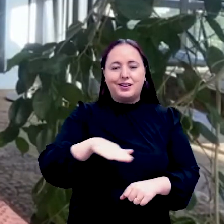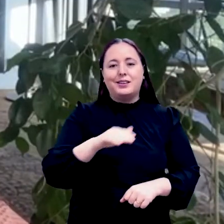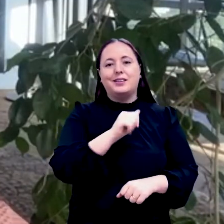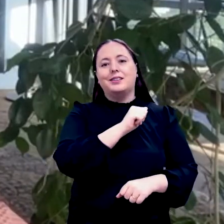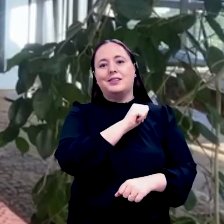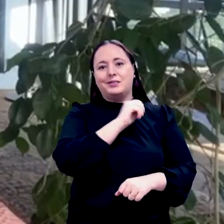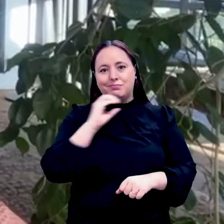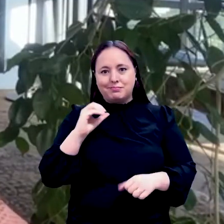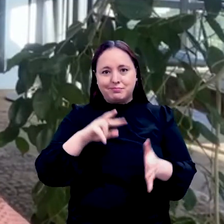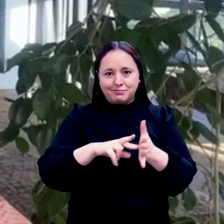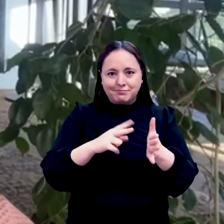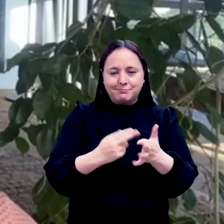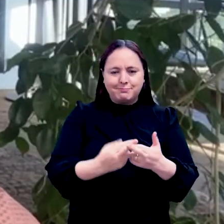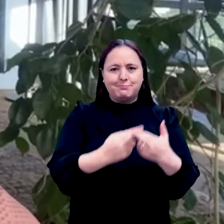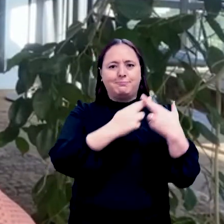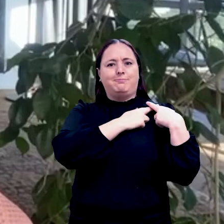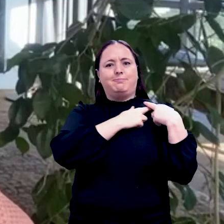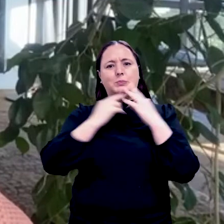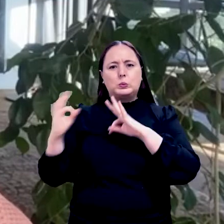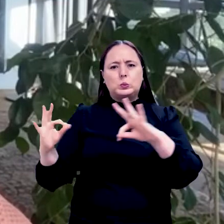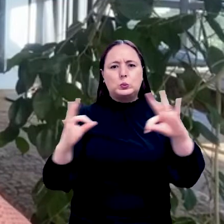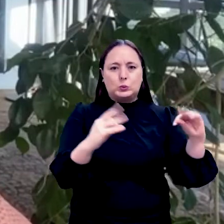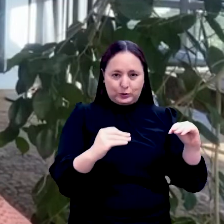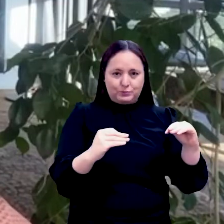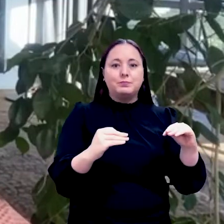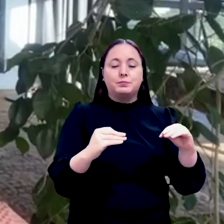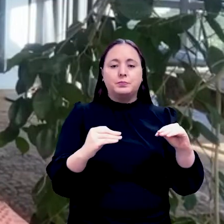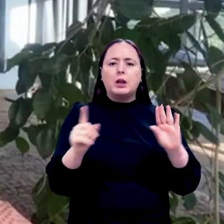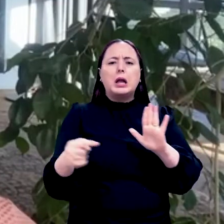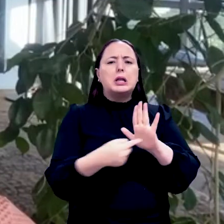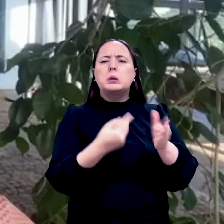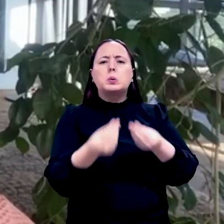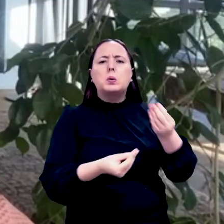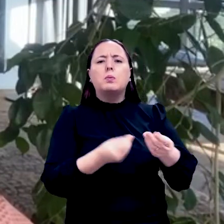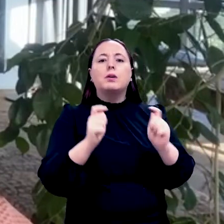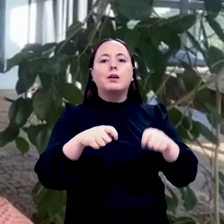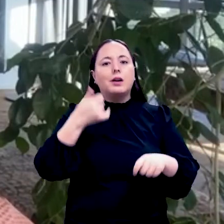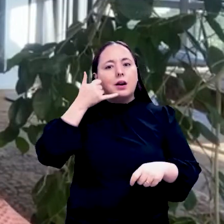nossas crianças e adolescentes é responsabilidade